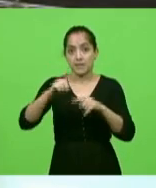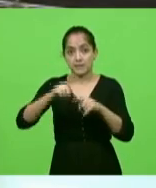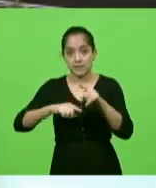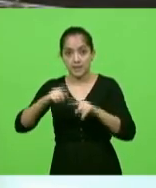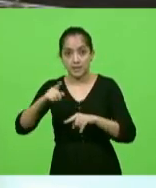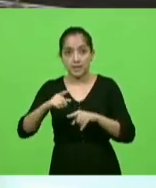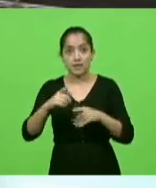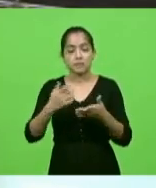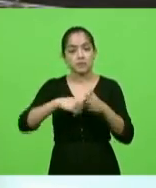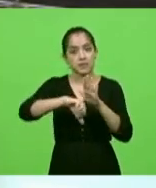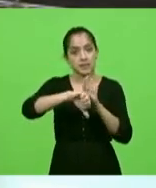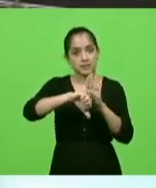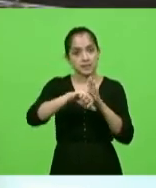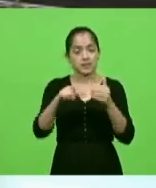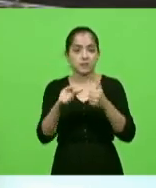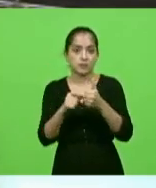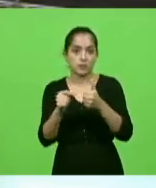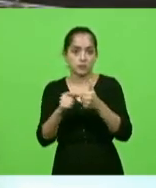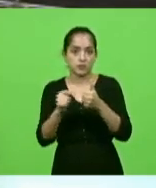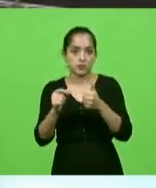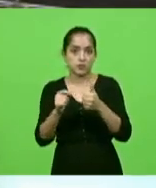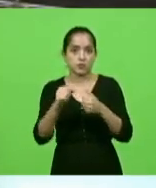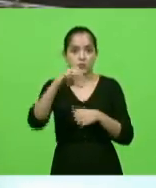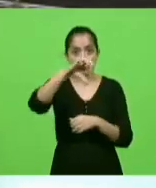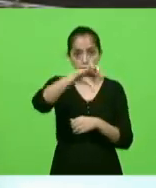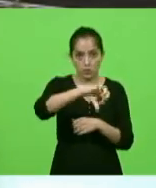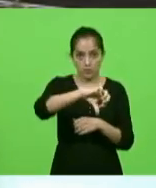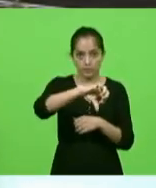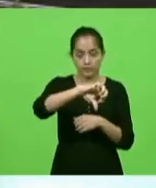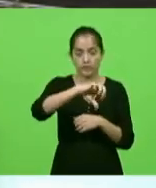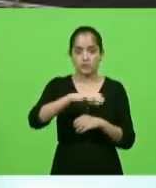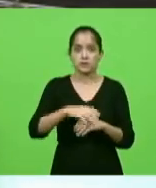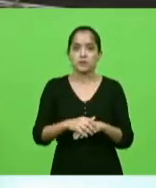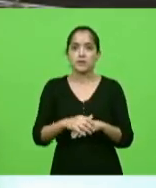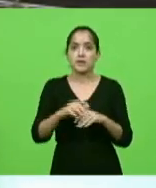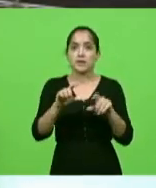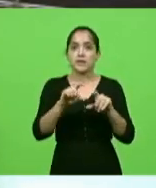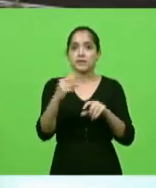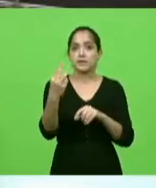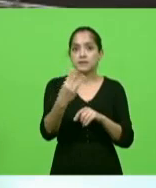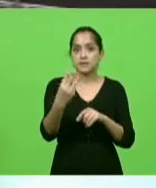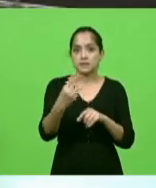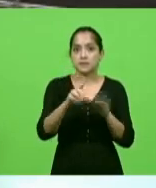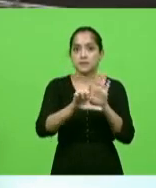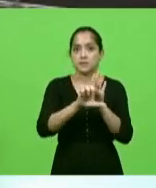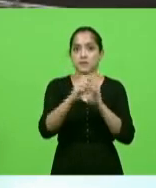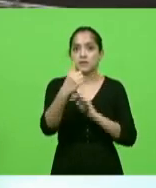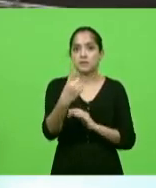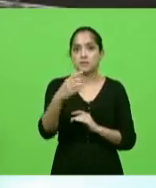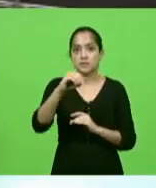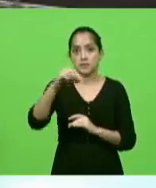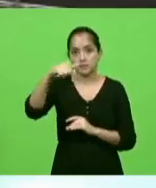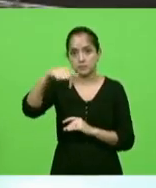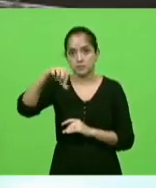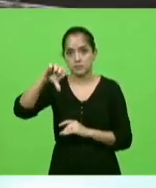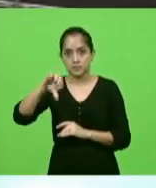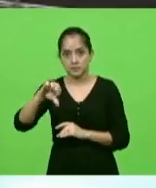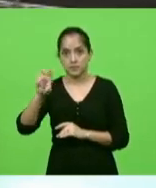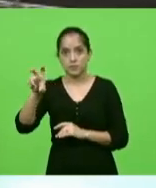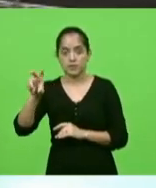quanto a prática de crime previsto no artigo 93 da lei 1.079